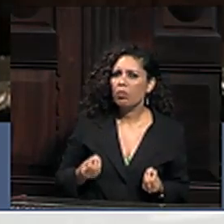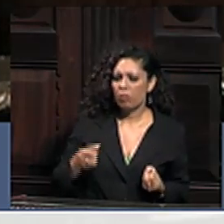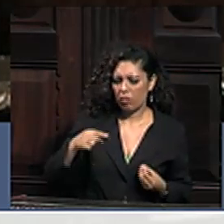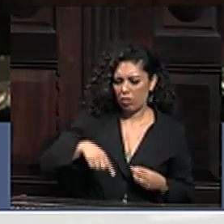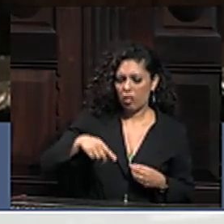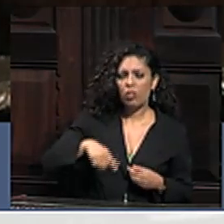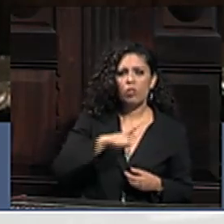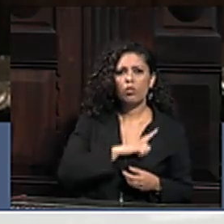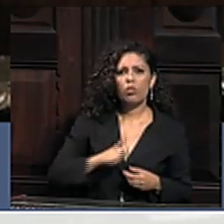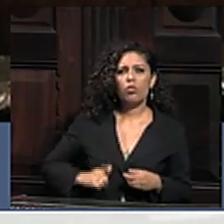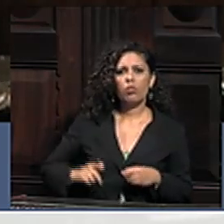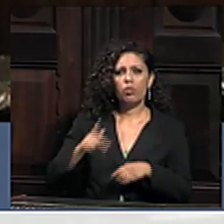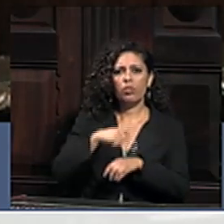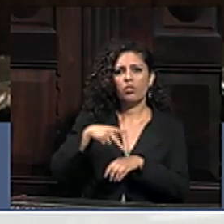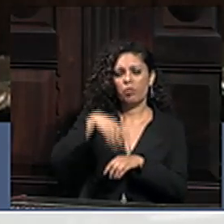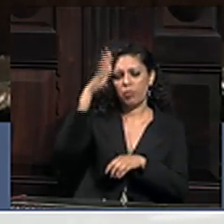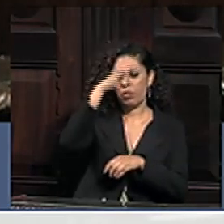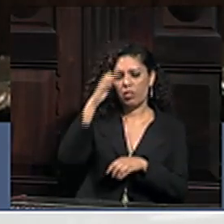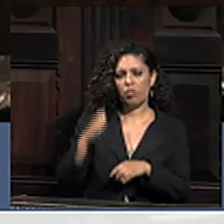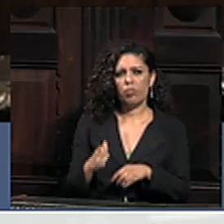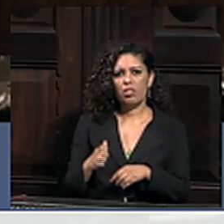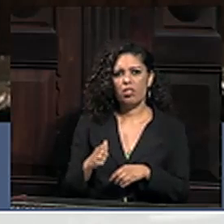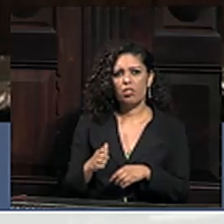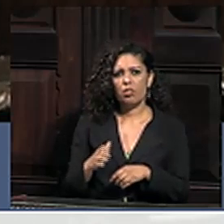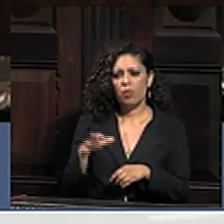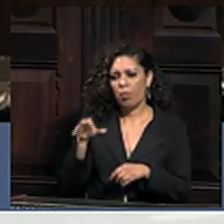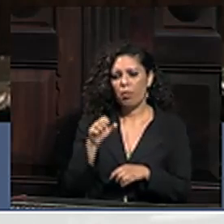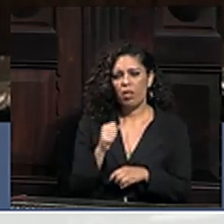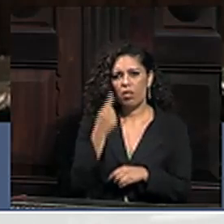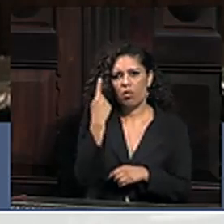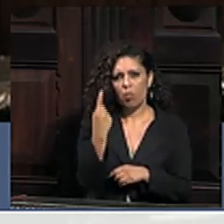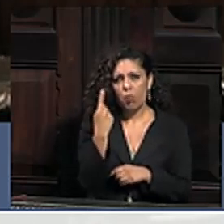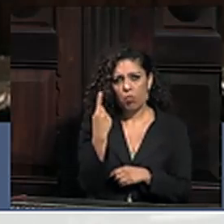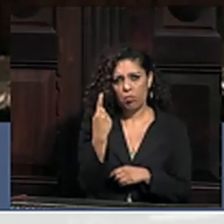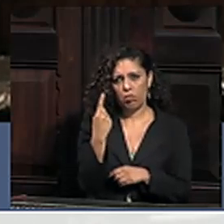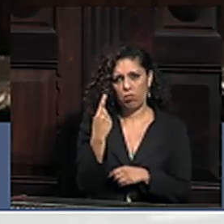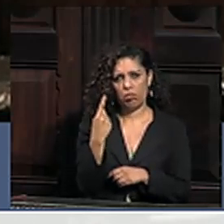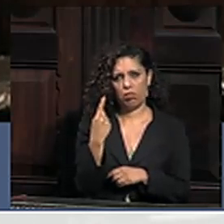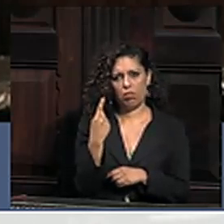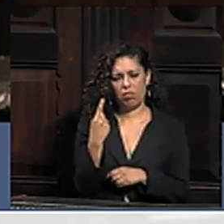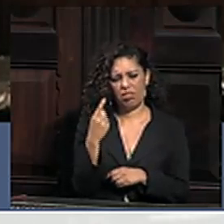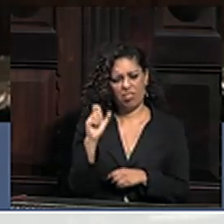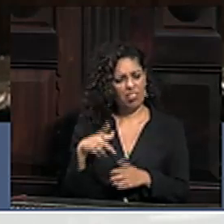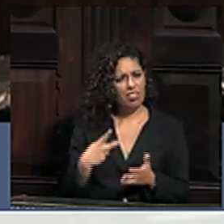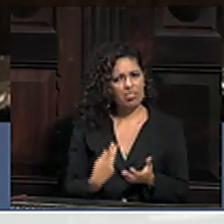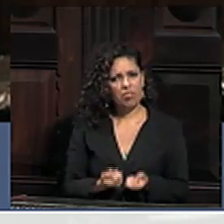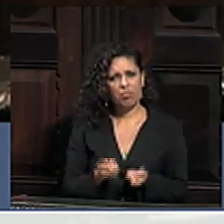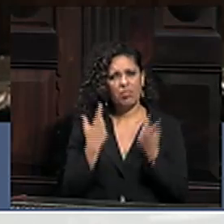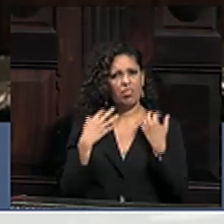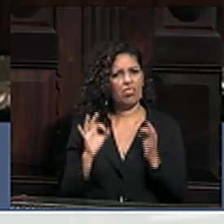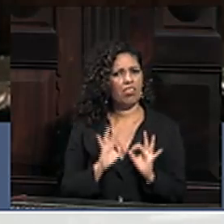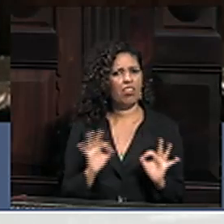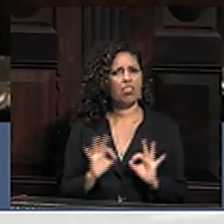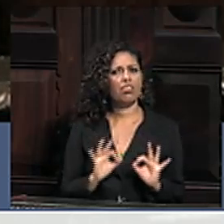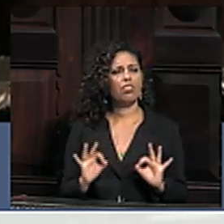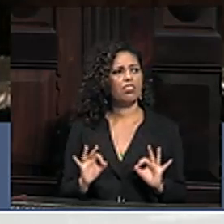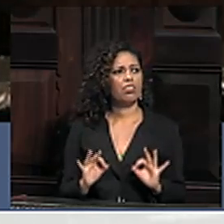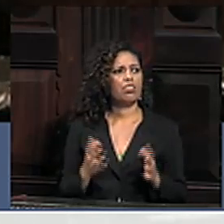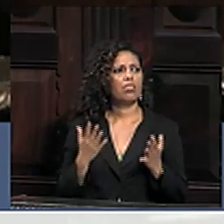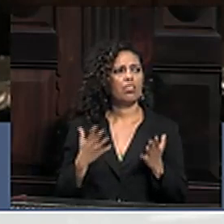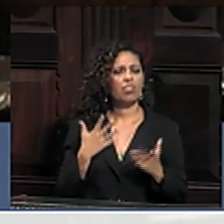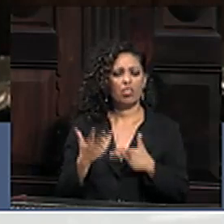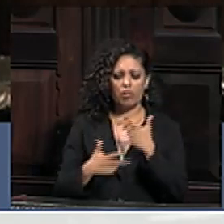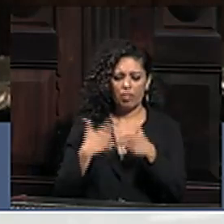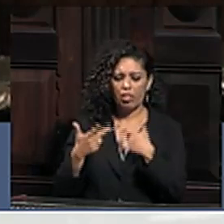último leilão por cada litro de petróleo leiloado na camada do pré-sal. Por isso, quero aqui recomendar